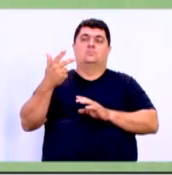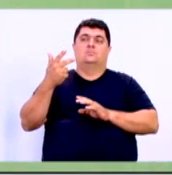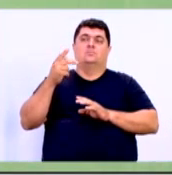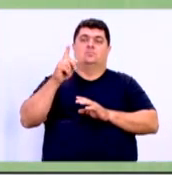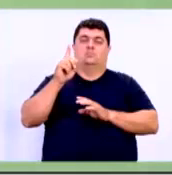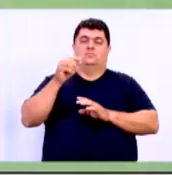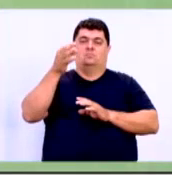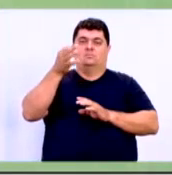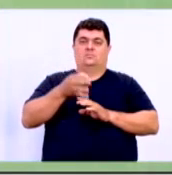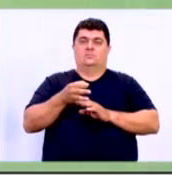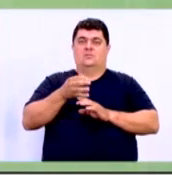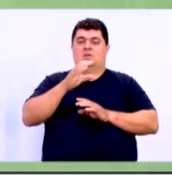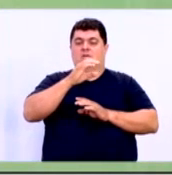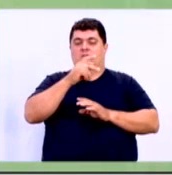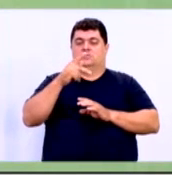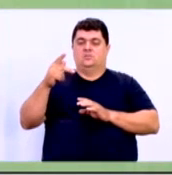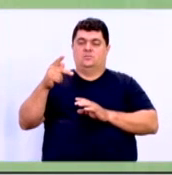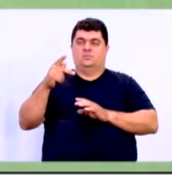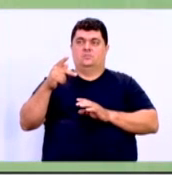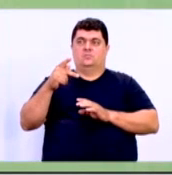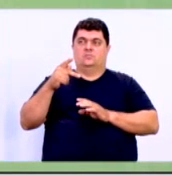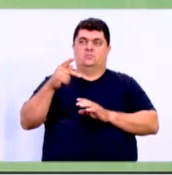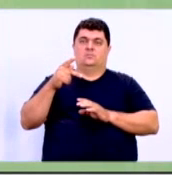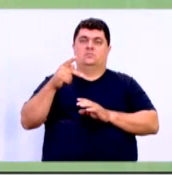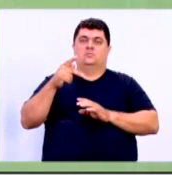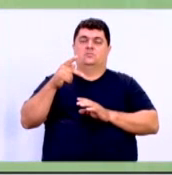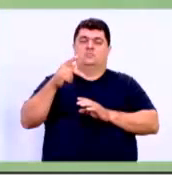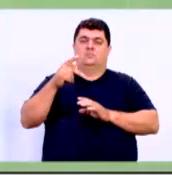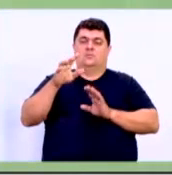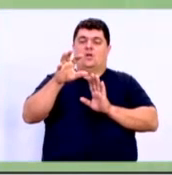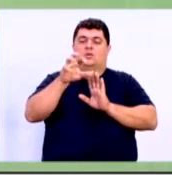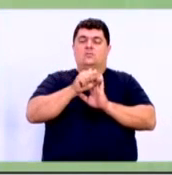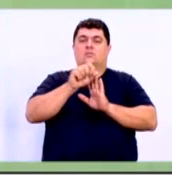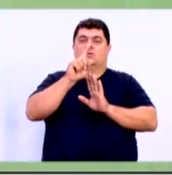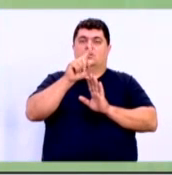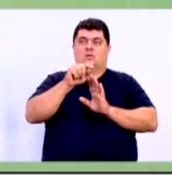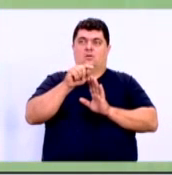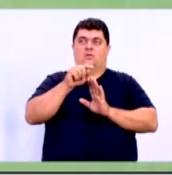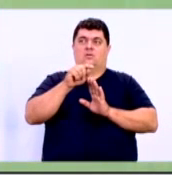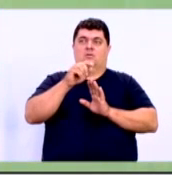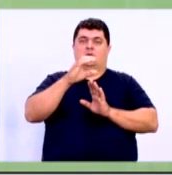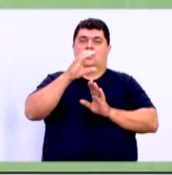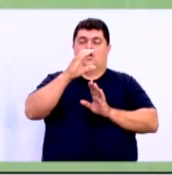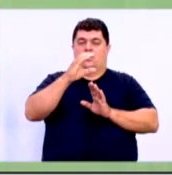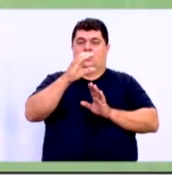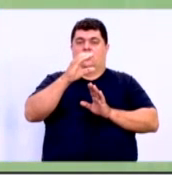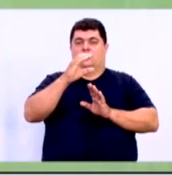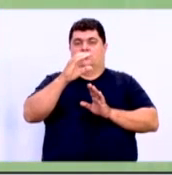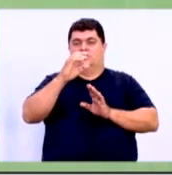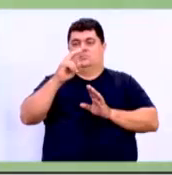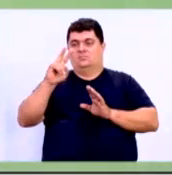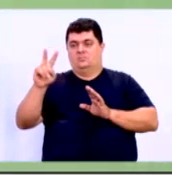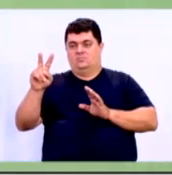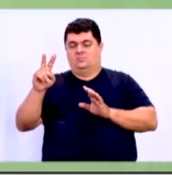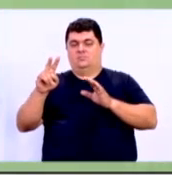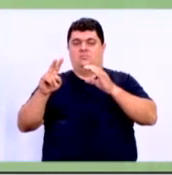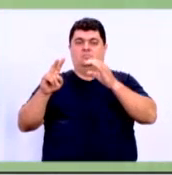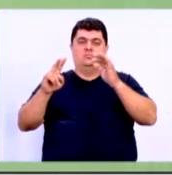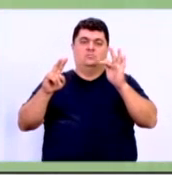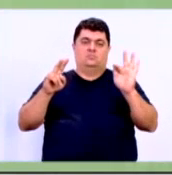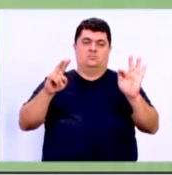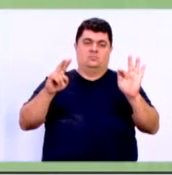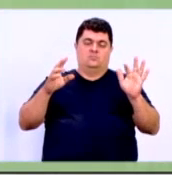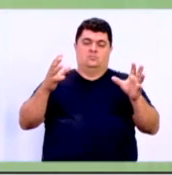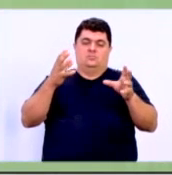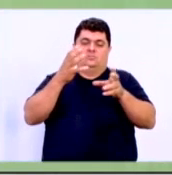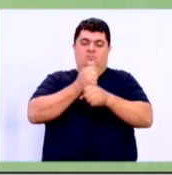aí, aluno. CPP no processo de absorção é os custos fixos mais os